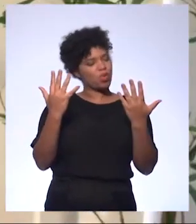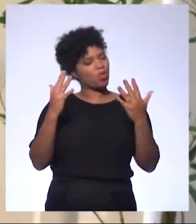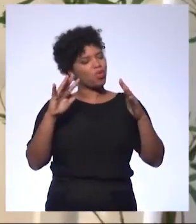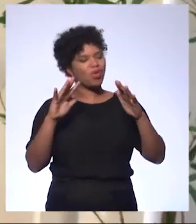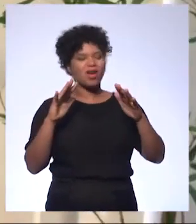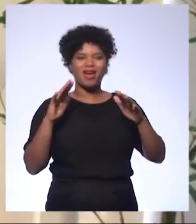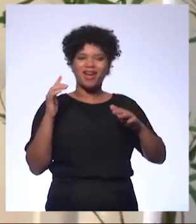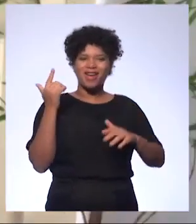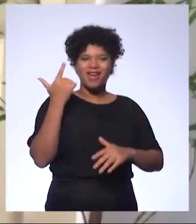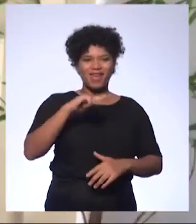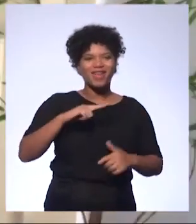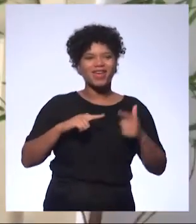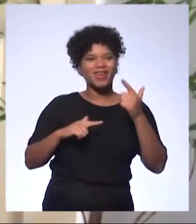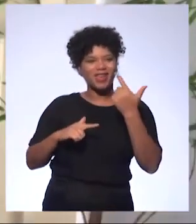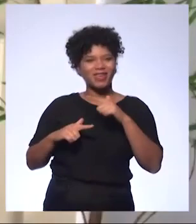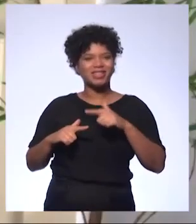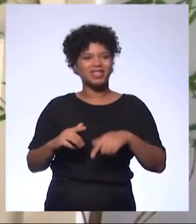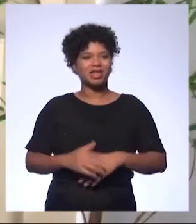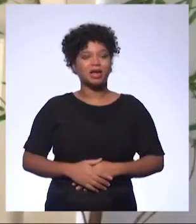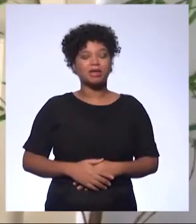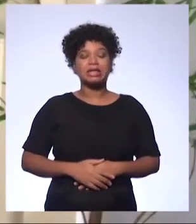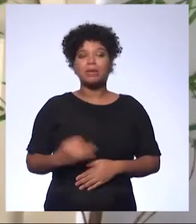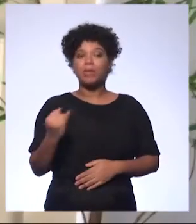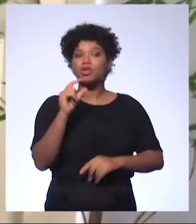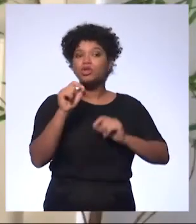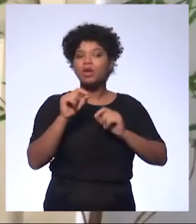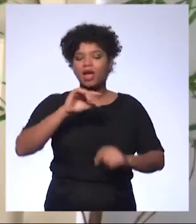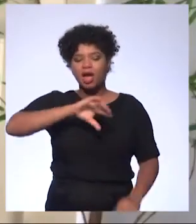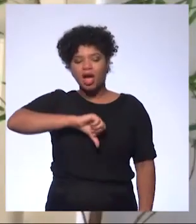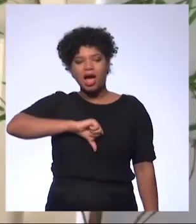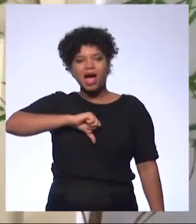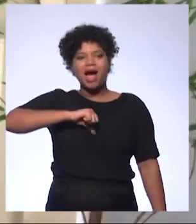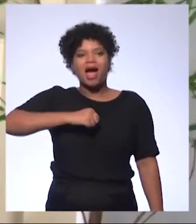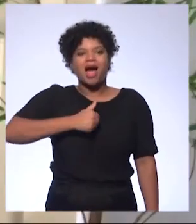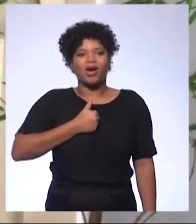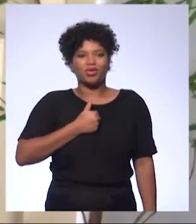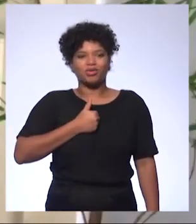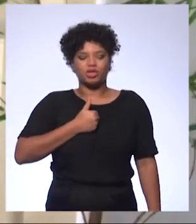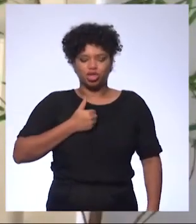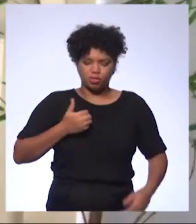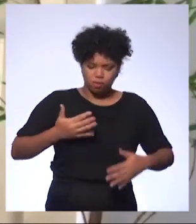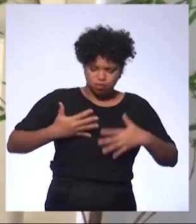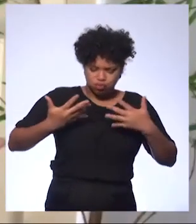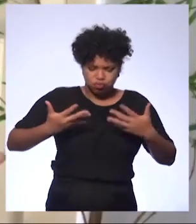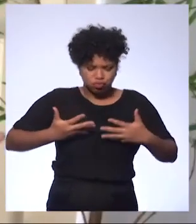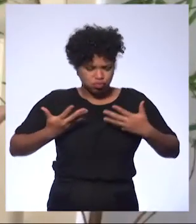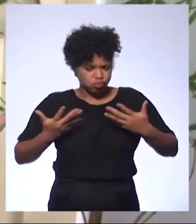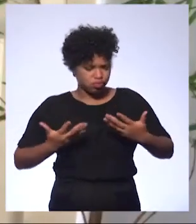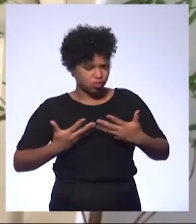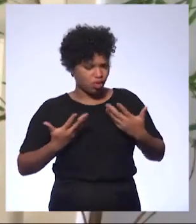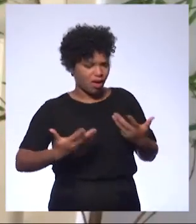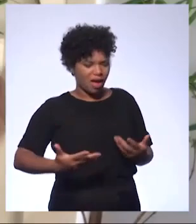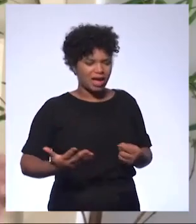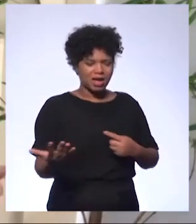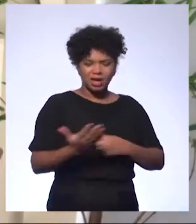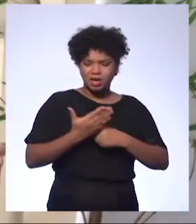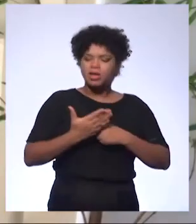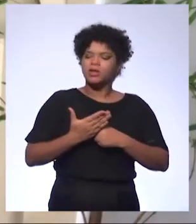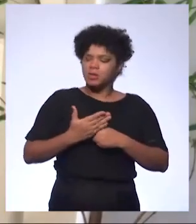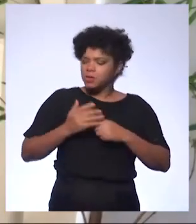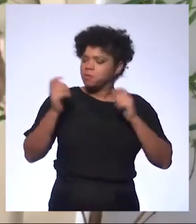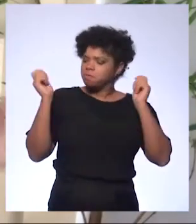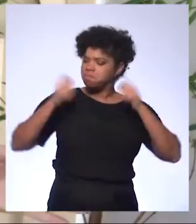mudar e progredir. E a autoestima, ela é uma fonte de motivação para nós. Parece que ela é uma fonte de energia para você